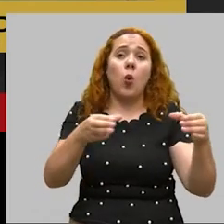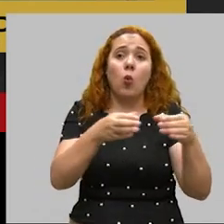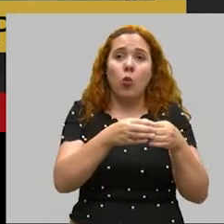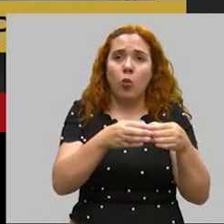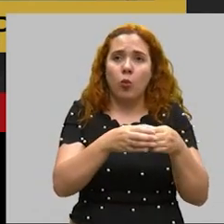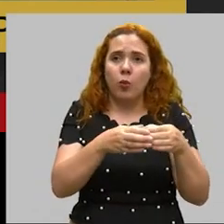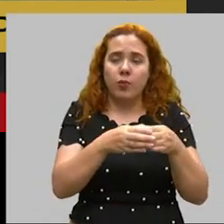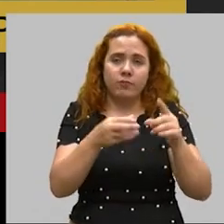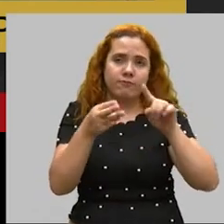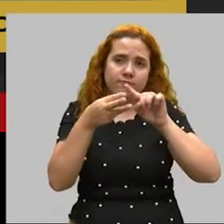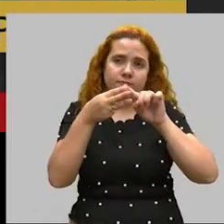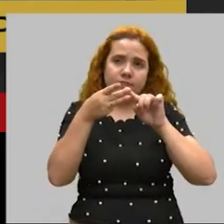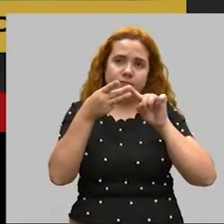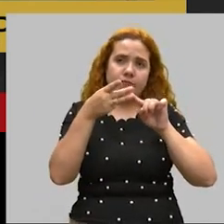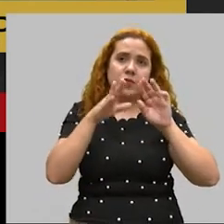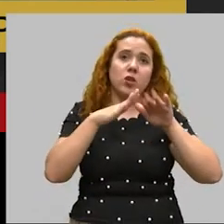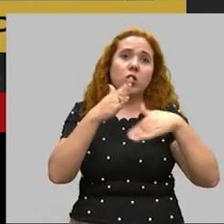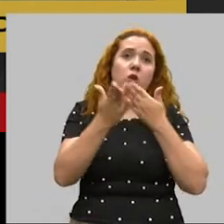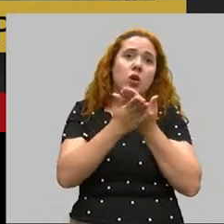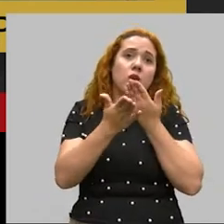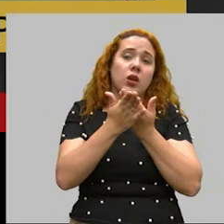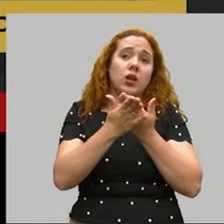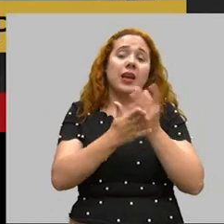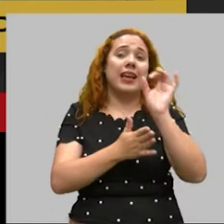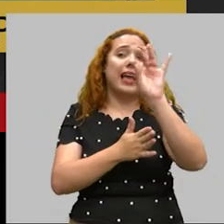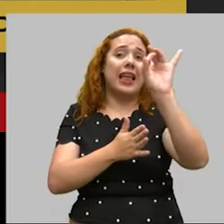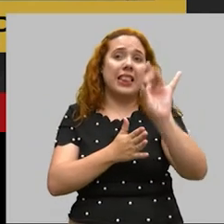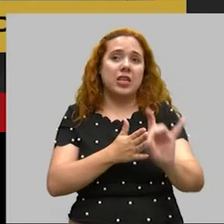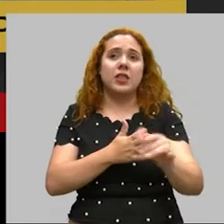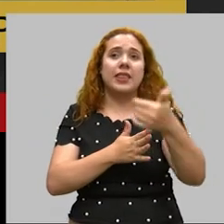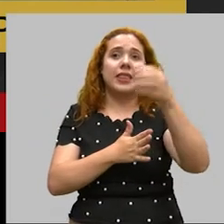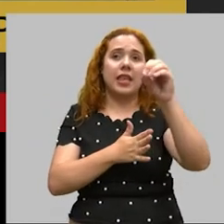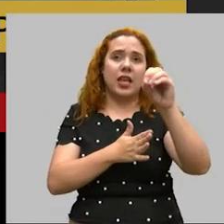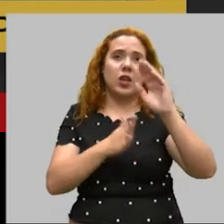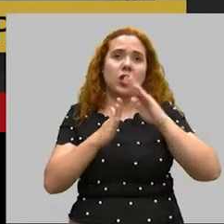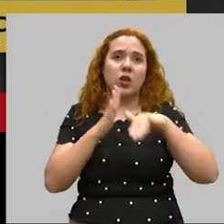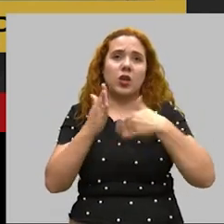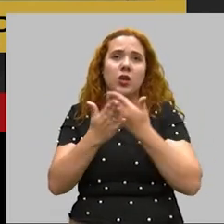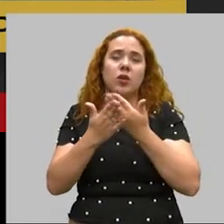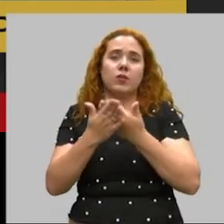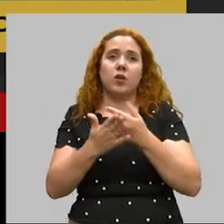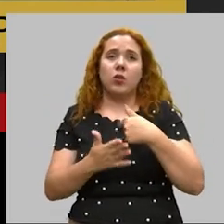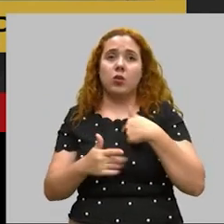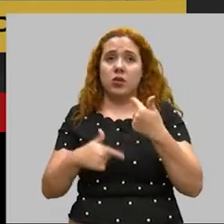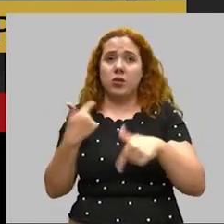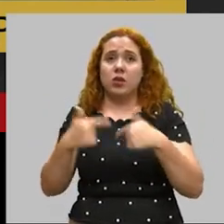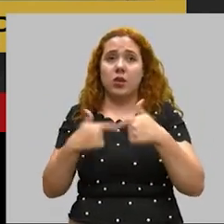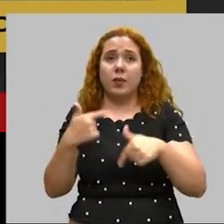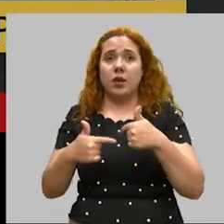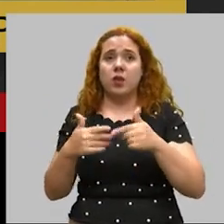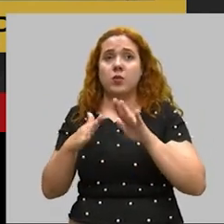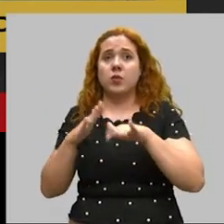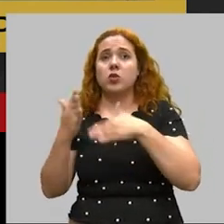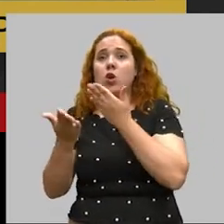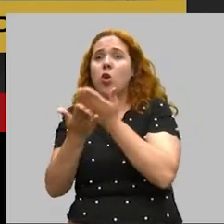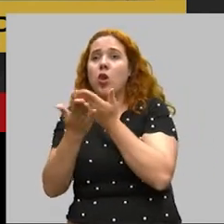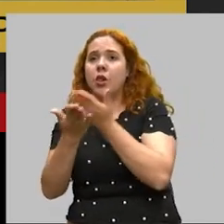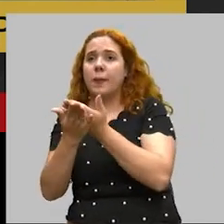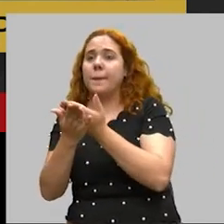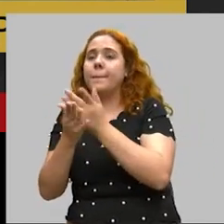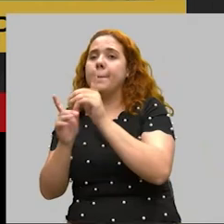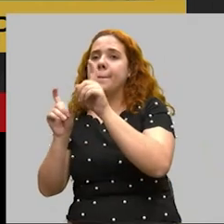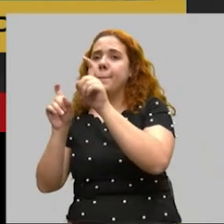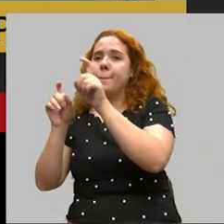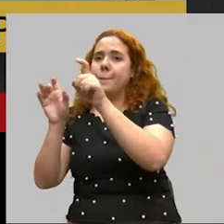em três escolas tem núcleo de com 10 escolas em cada uma eu estou numa escola do campo e duas escolas urbanas só que